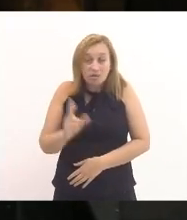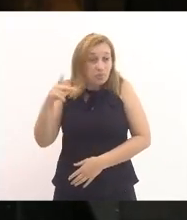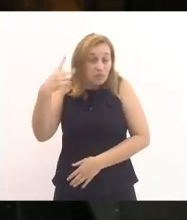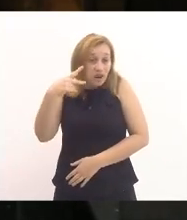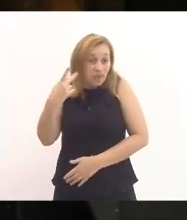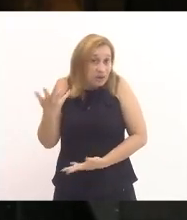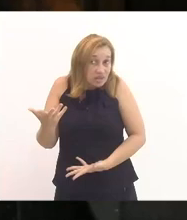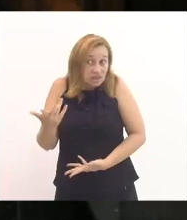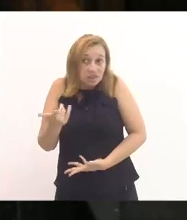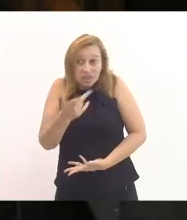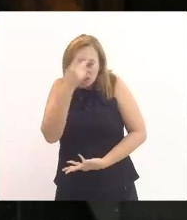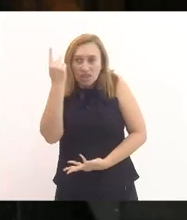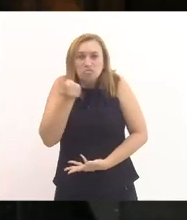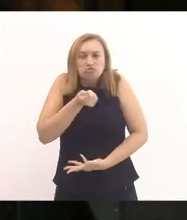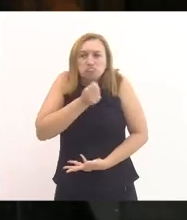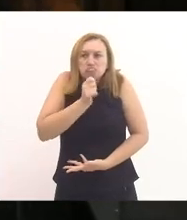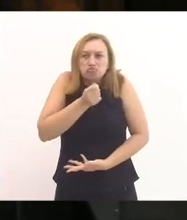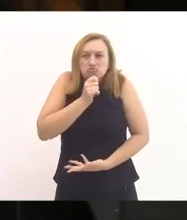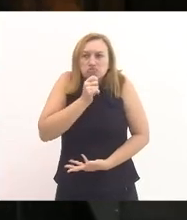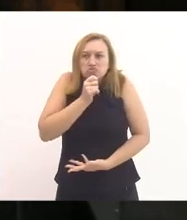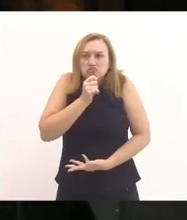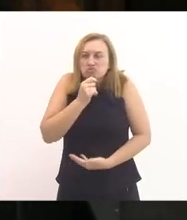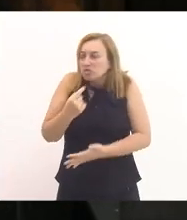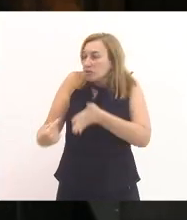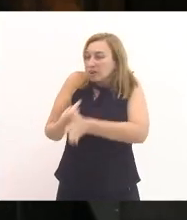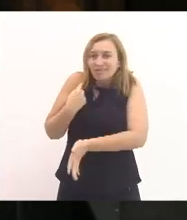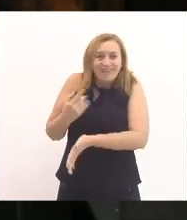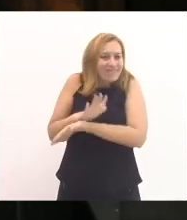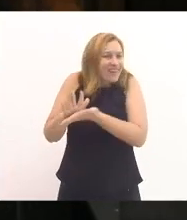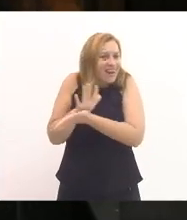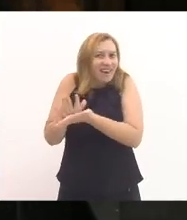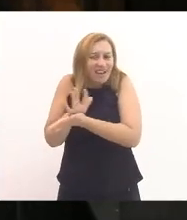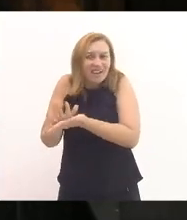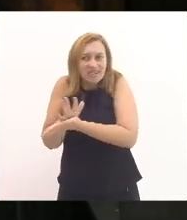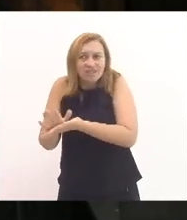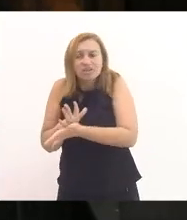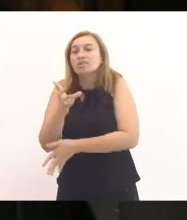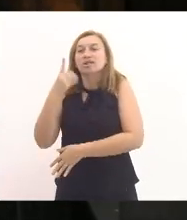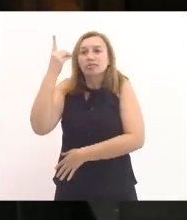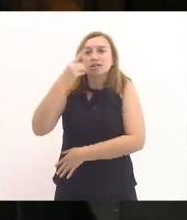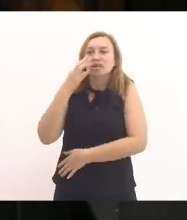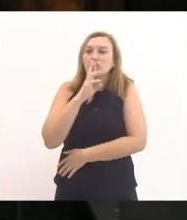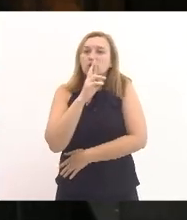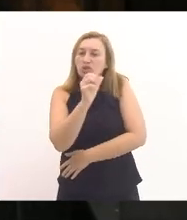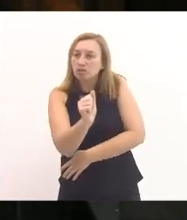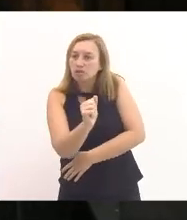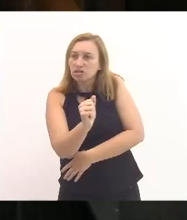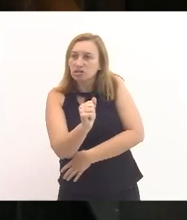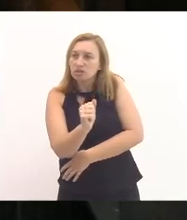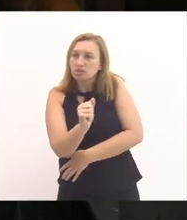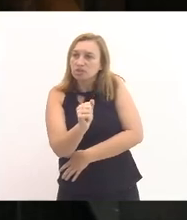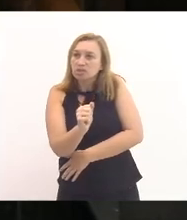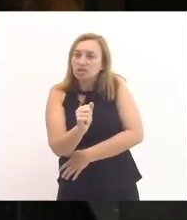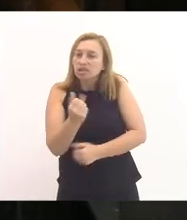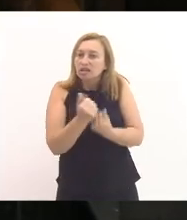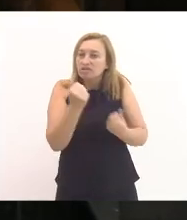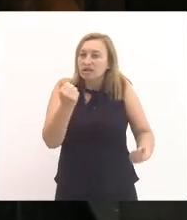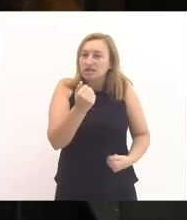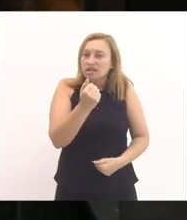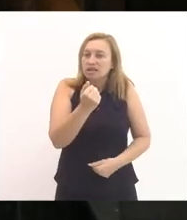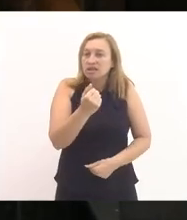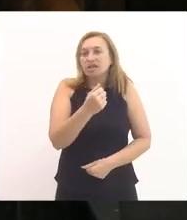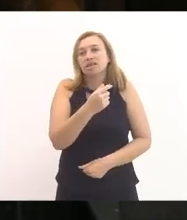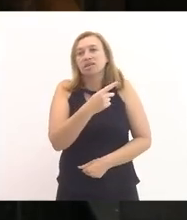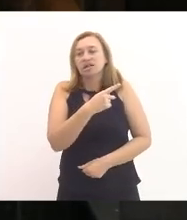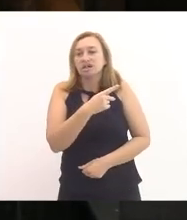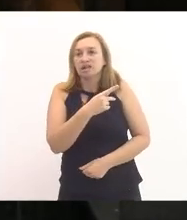Parlamento nenhum deles sequer foi consultado e o deputado Rodrigo Amorim vice-líder do